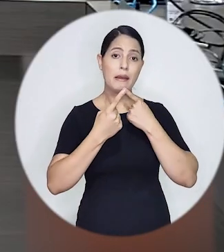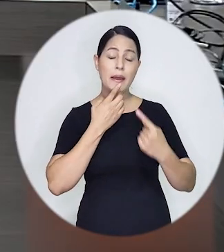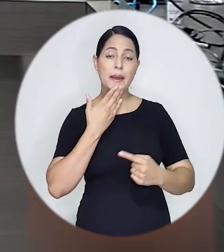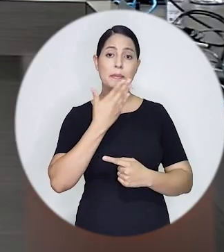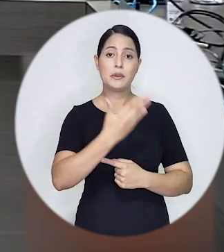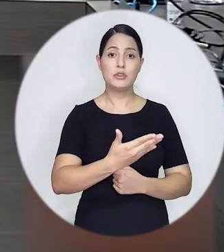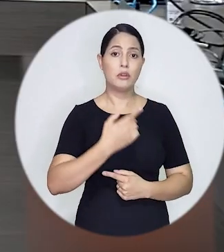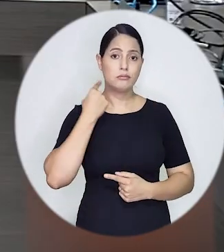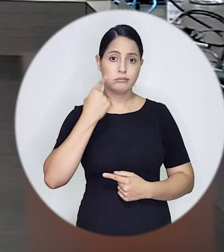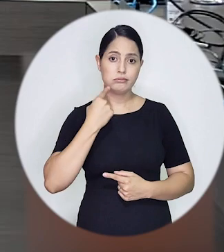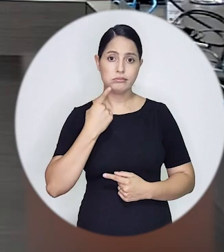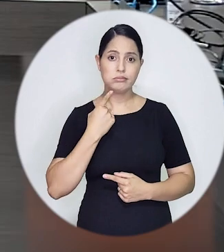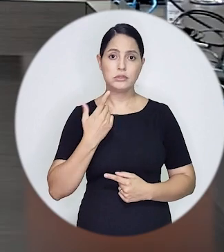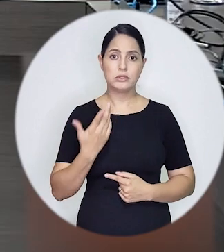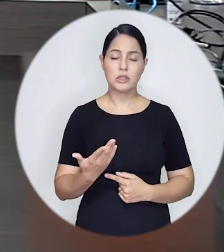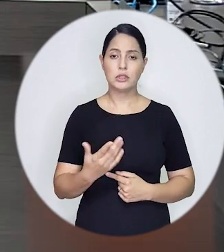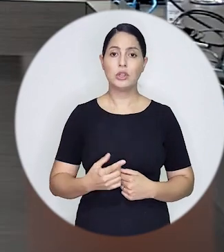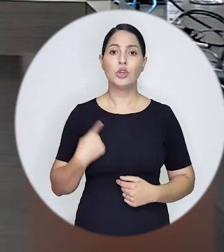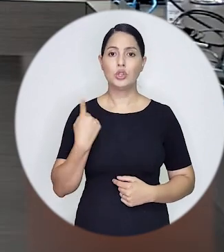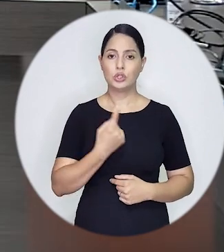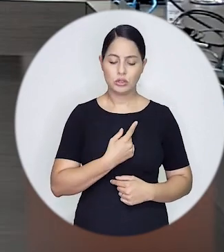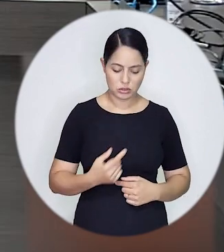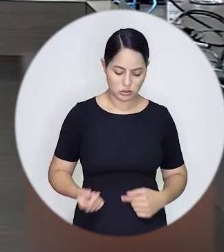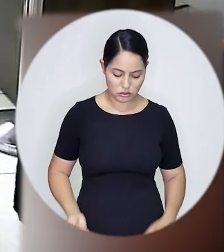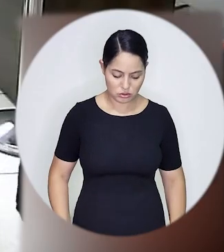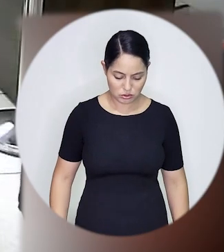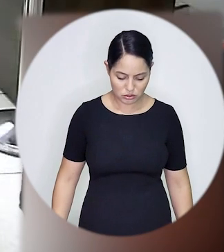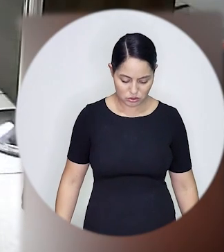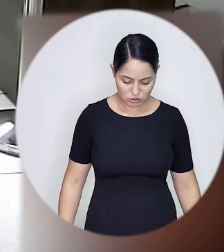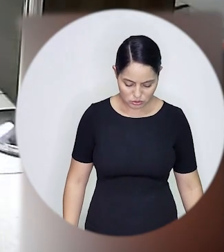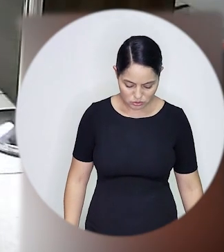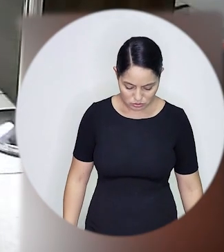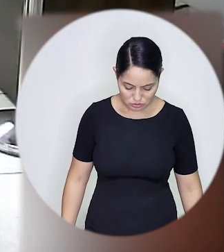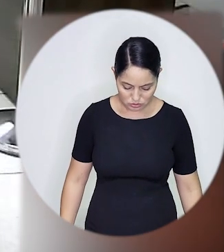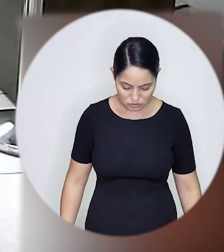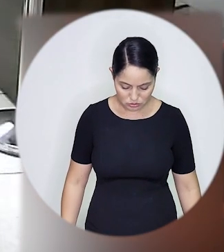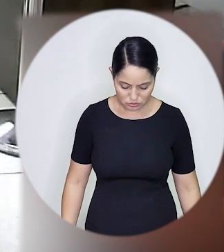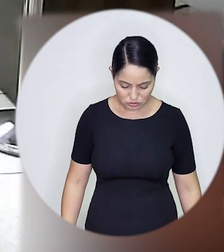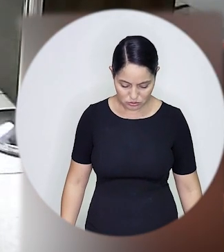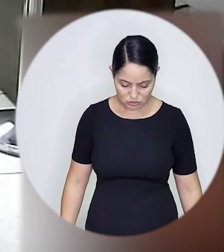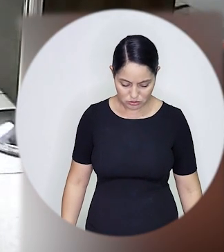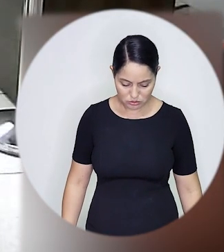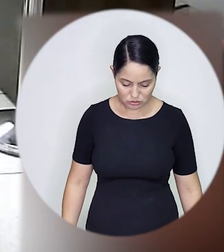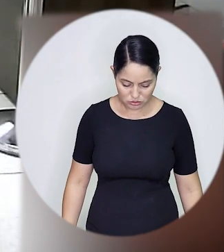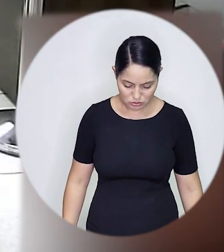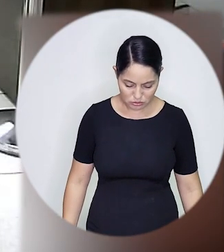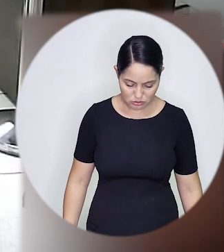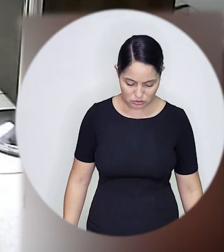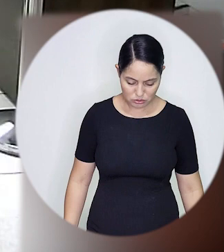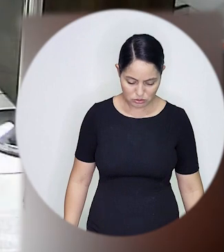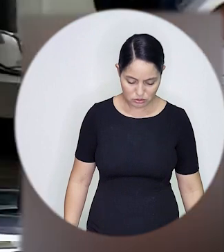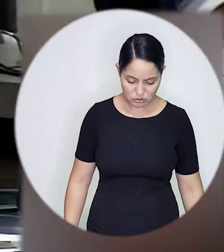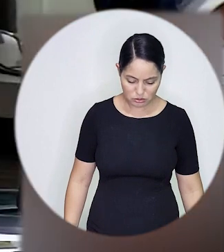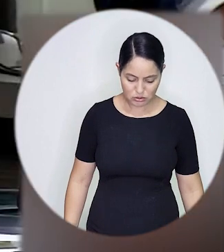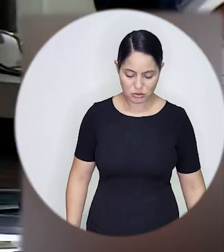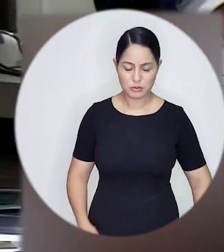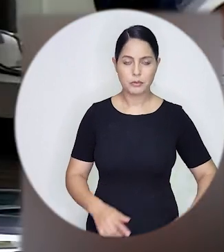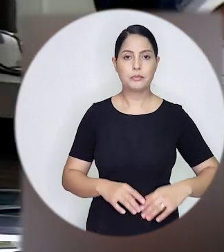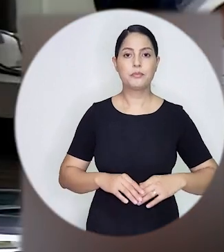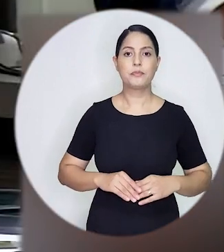principais reclamos, todas as principais sugestões oriundas da advocacia brasileira. Nós,